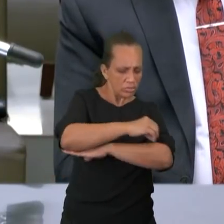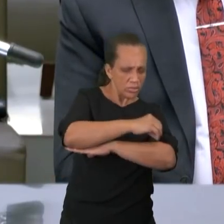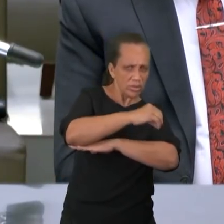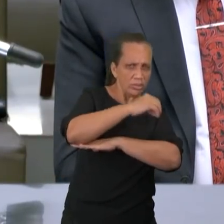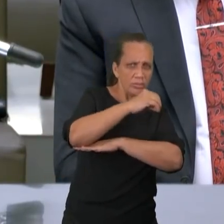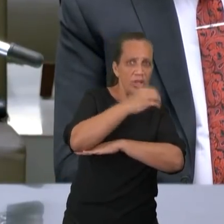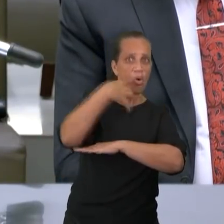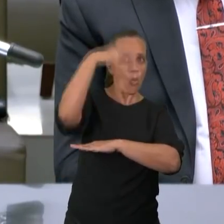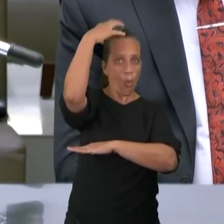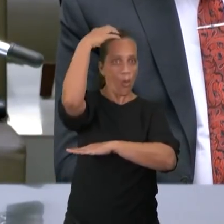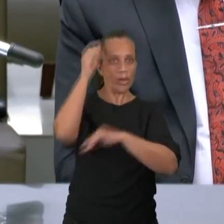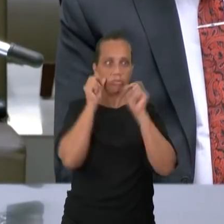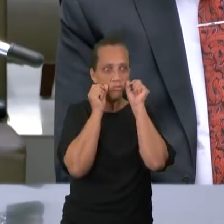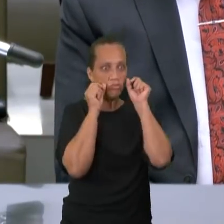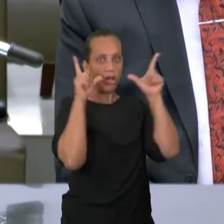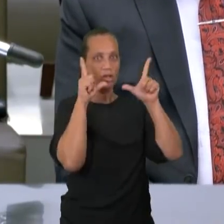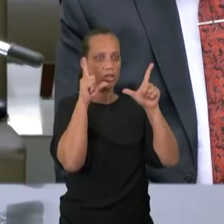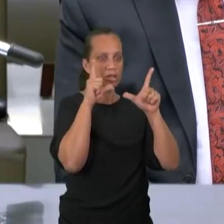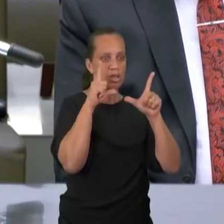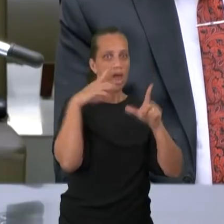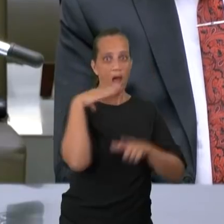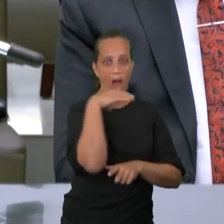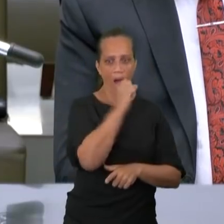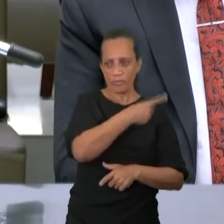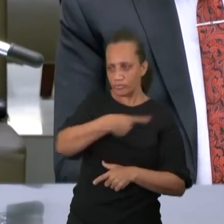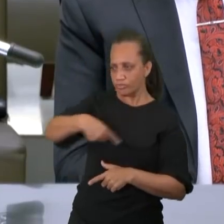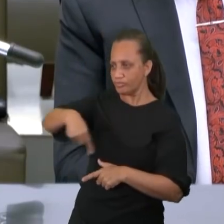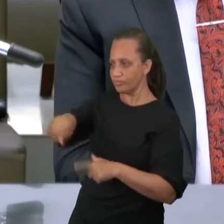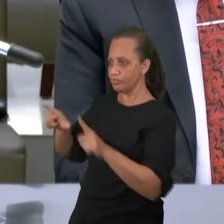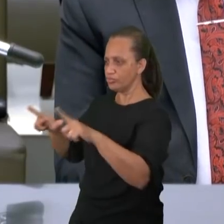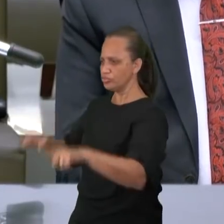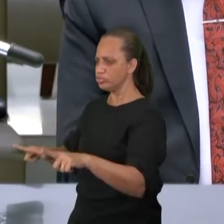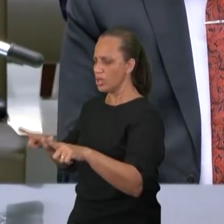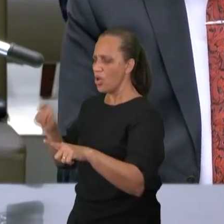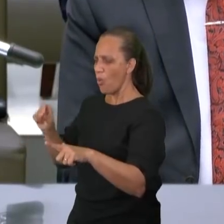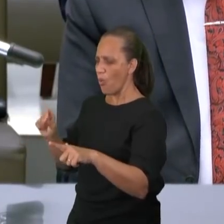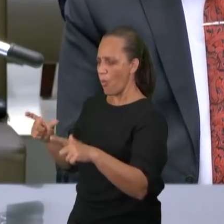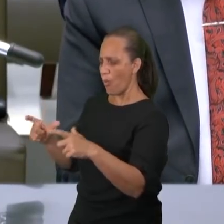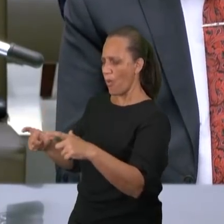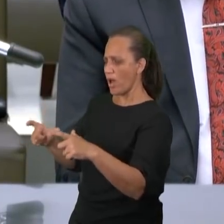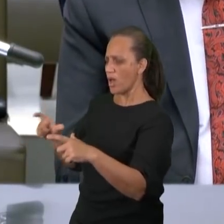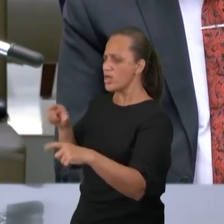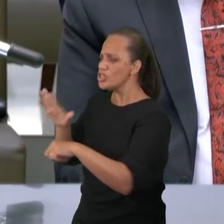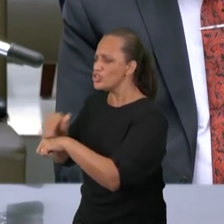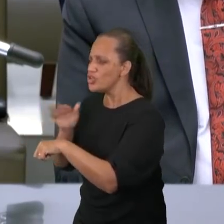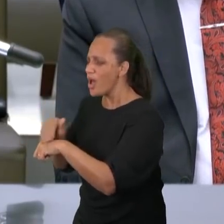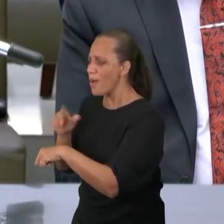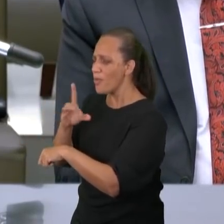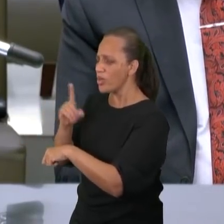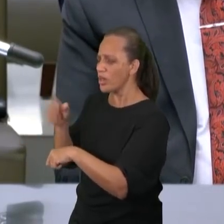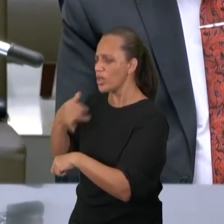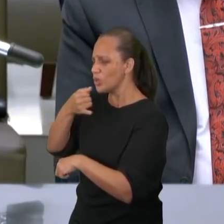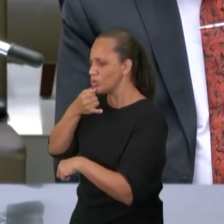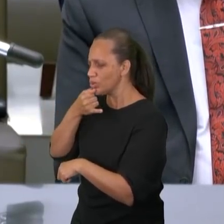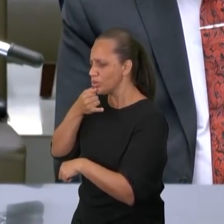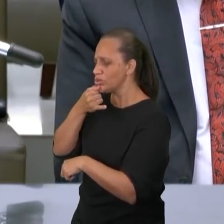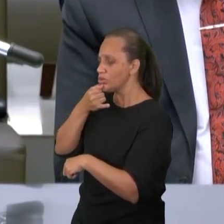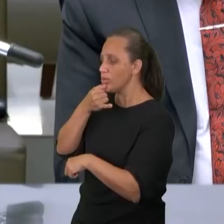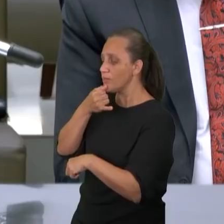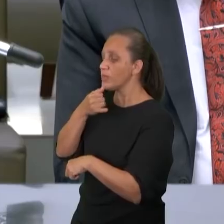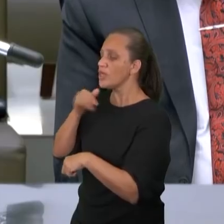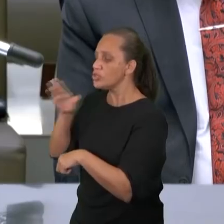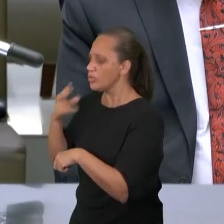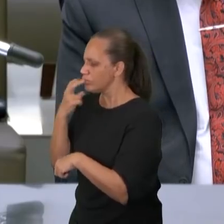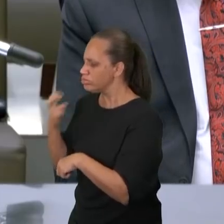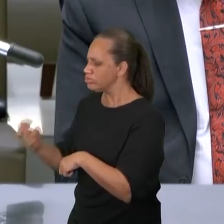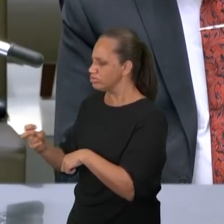pressa à cova dos leões. E chegando-se à cova, chamou por Daniel com voz triste. E falando o rei, disse a Daniel,